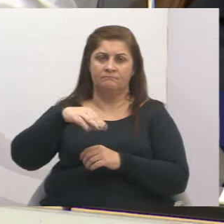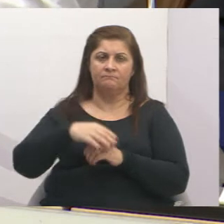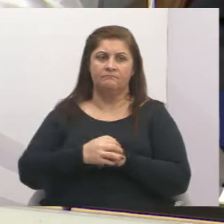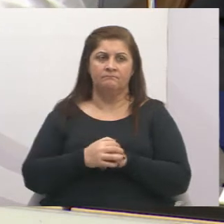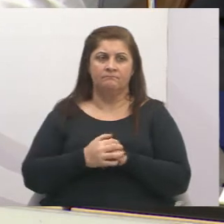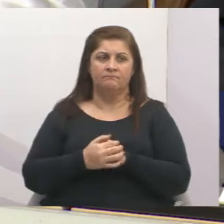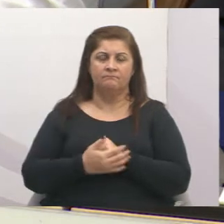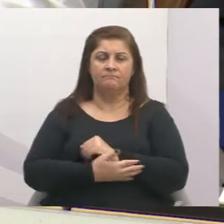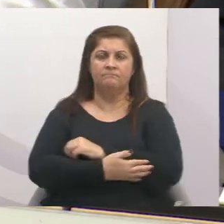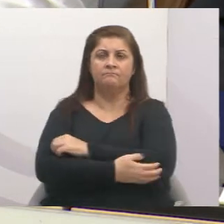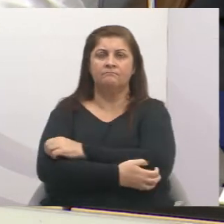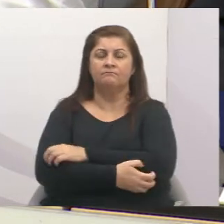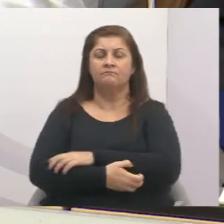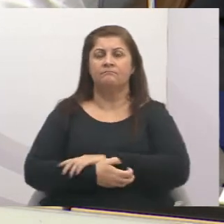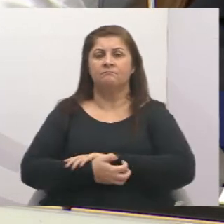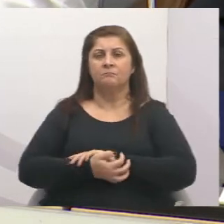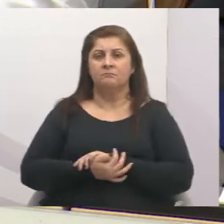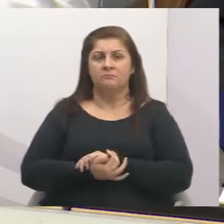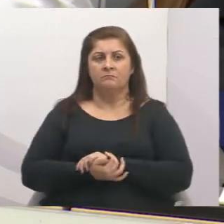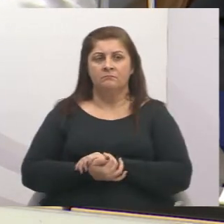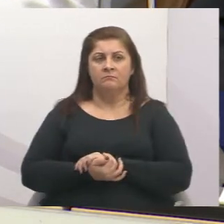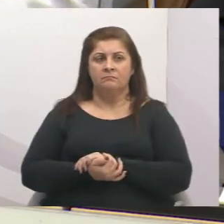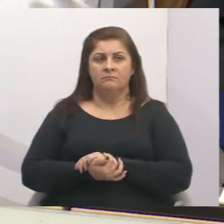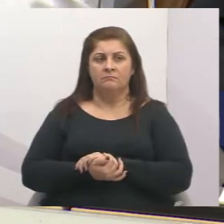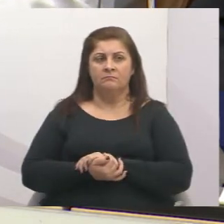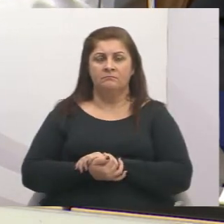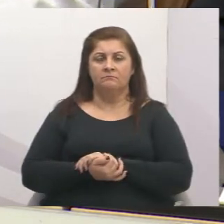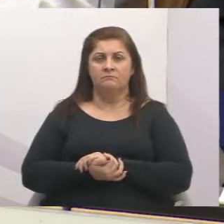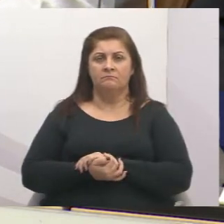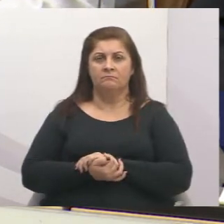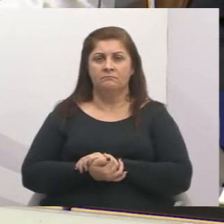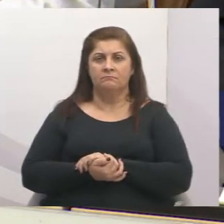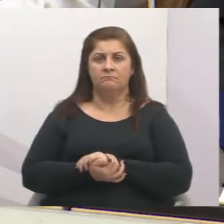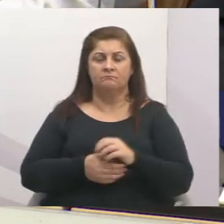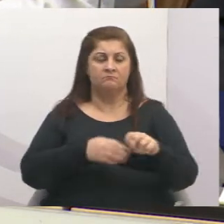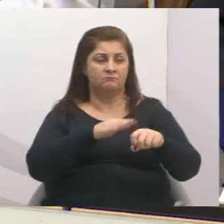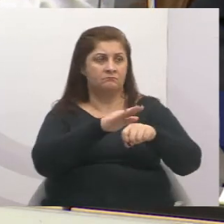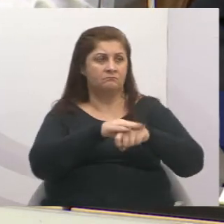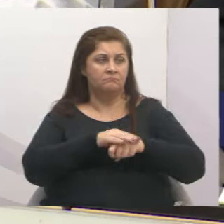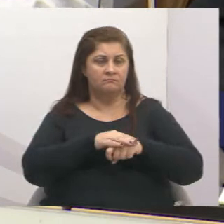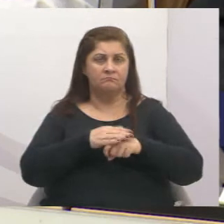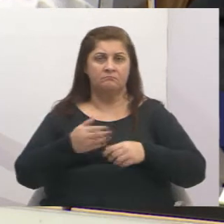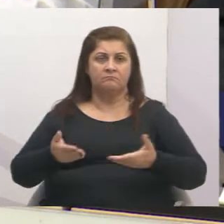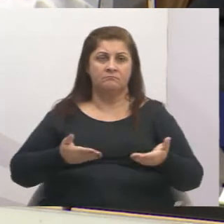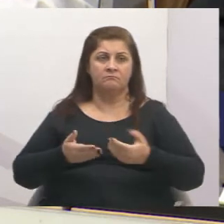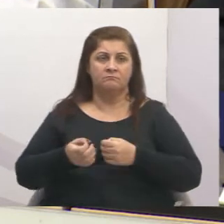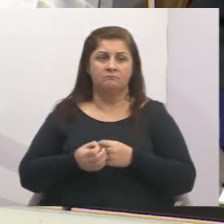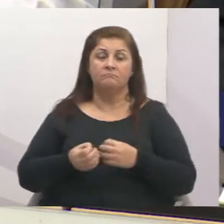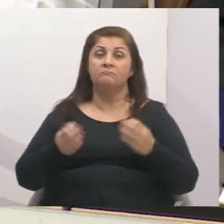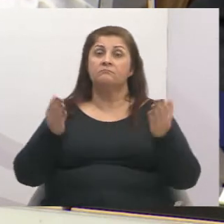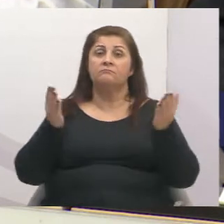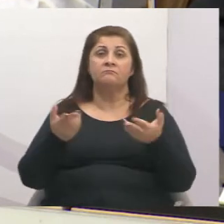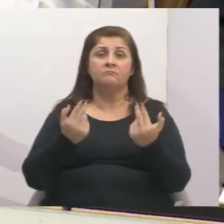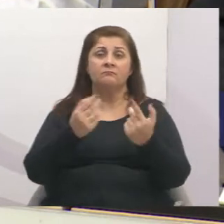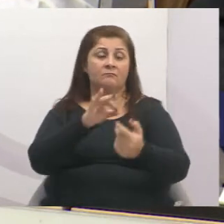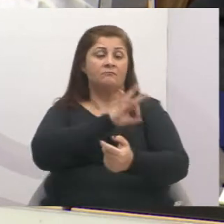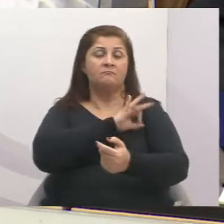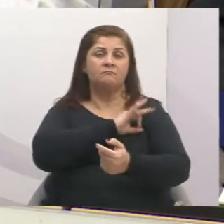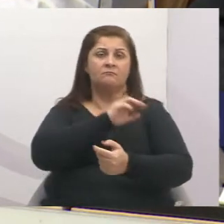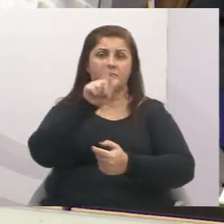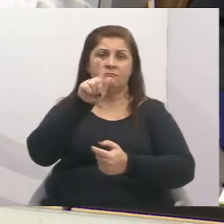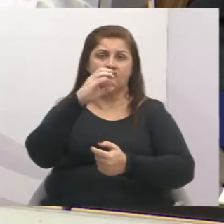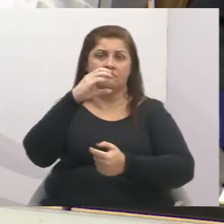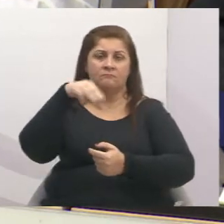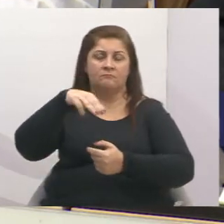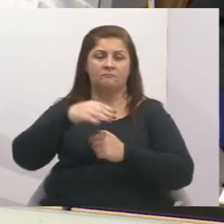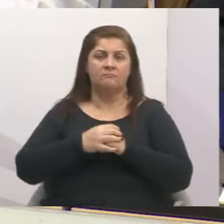chama, né, esses servidores da Guarda Municipal, que hoje faz o papel de polícia, chama